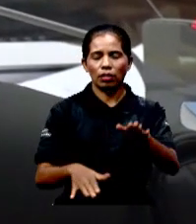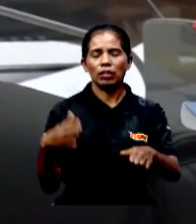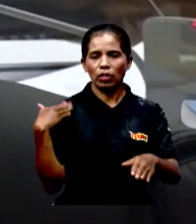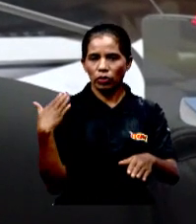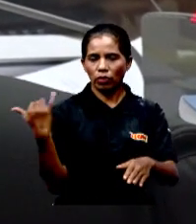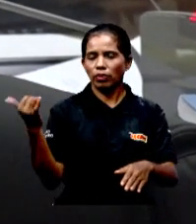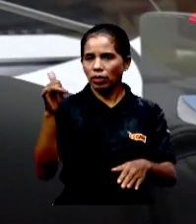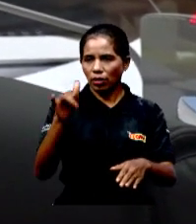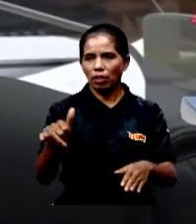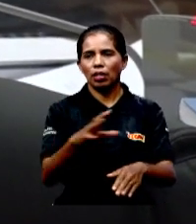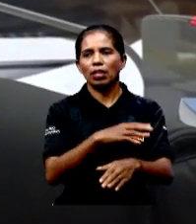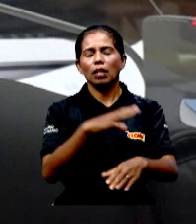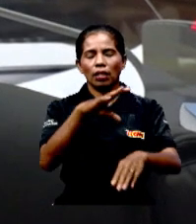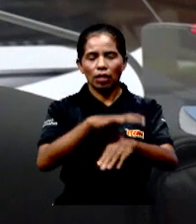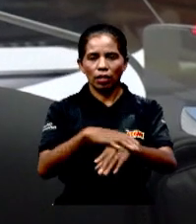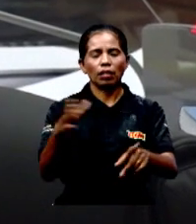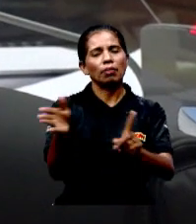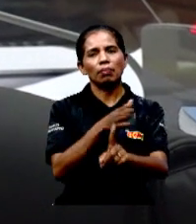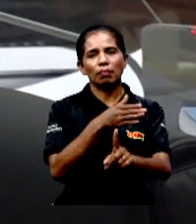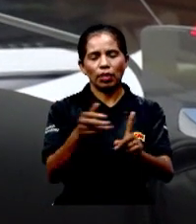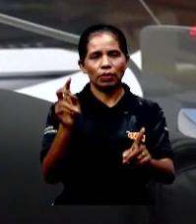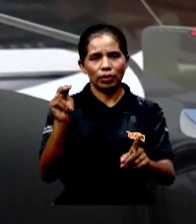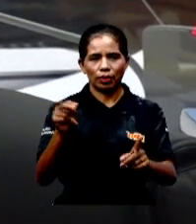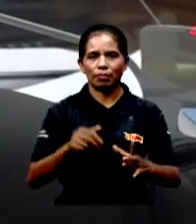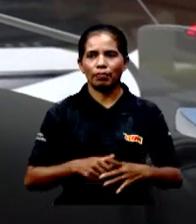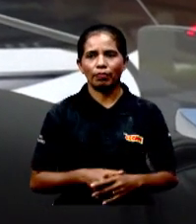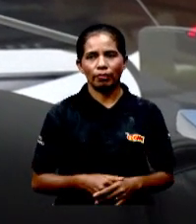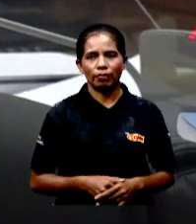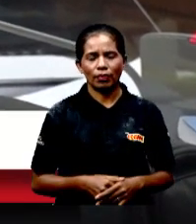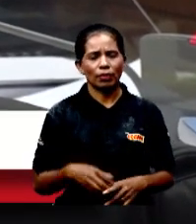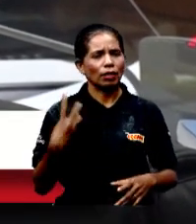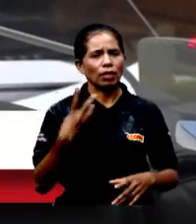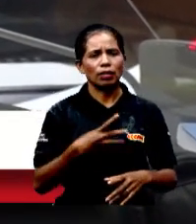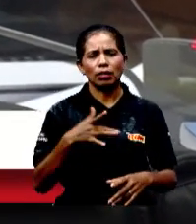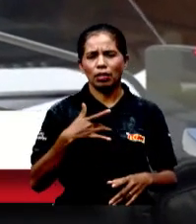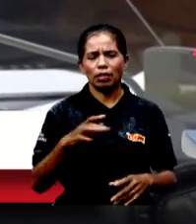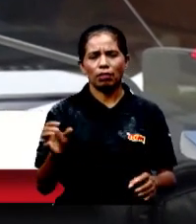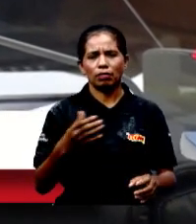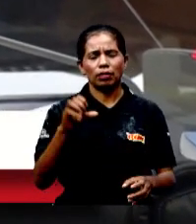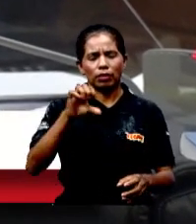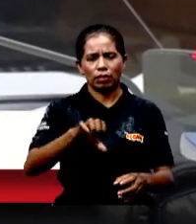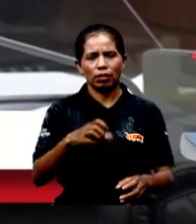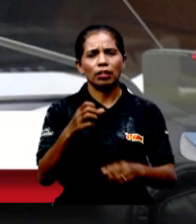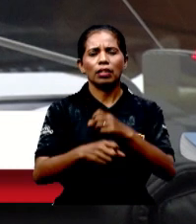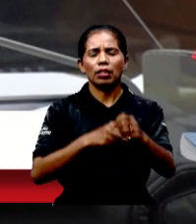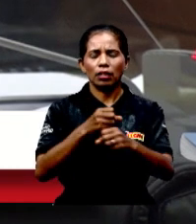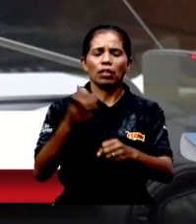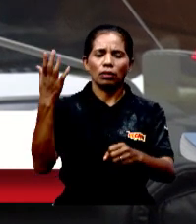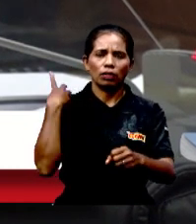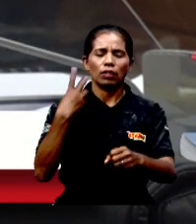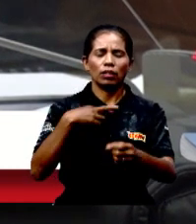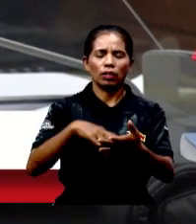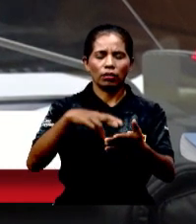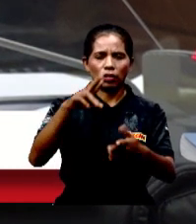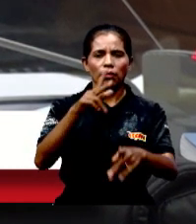balo, nem bem a cacar, nem a bacunha. E te lamenta até que teves bem, né? Tinha um coto que te ratificou na convenção